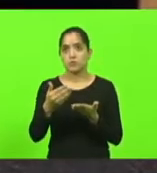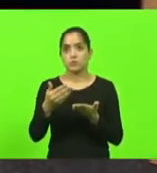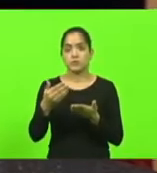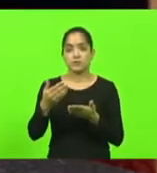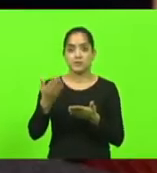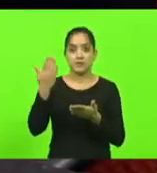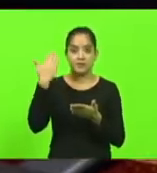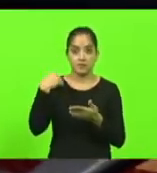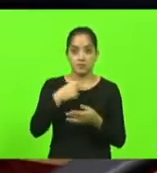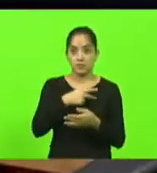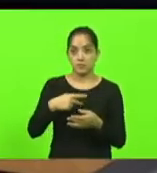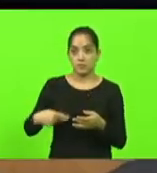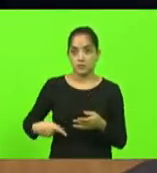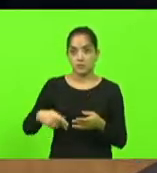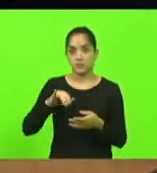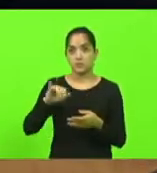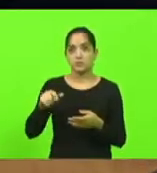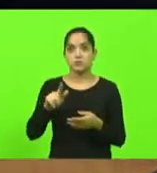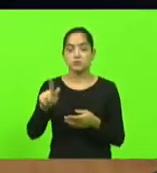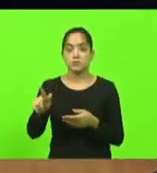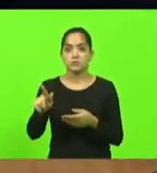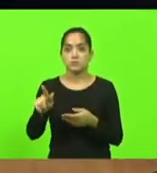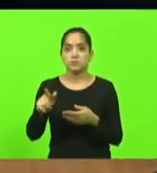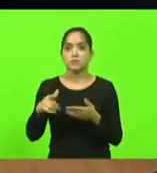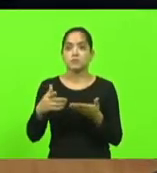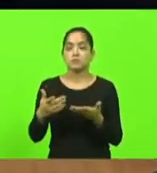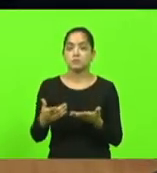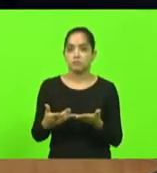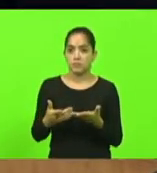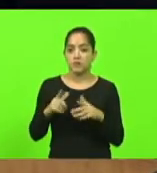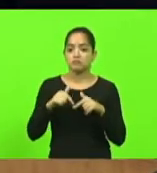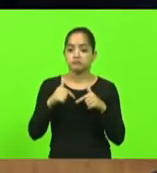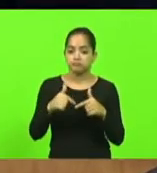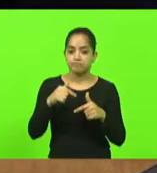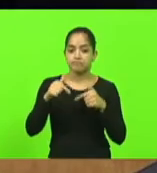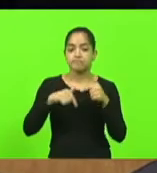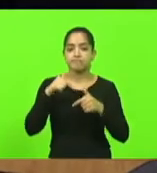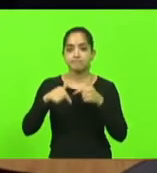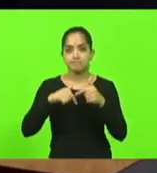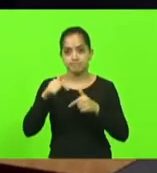Júlio, e agiu e trabalhou desde o